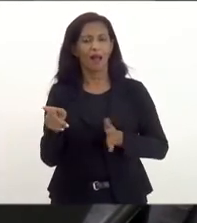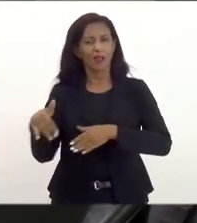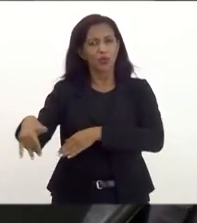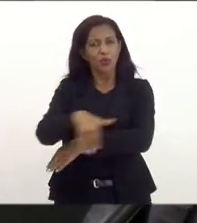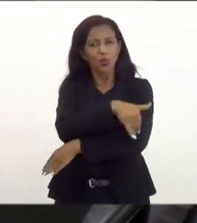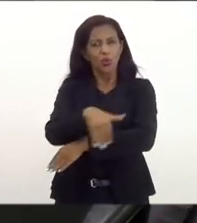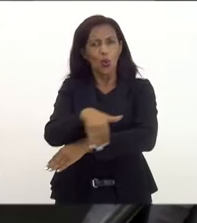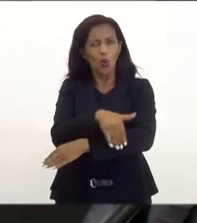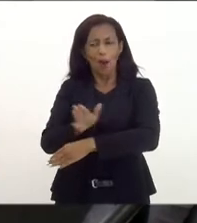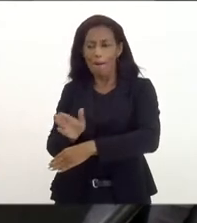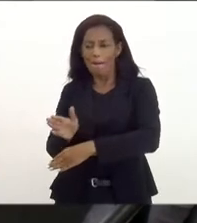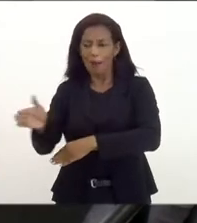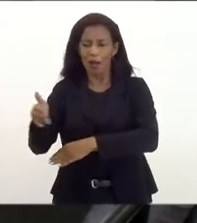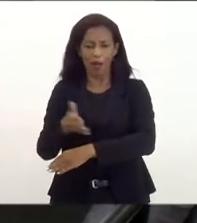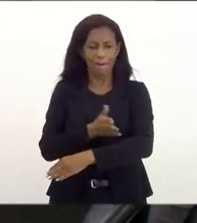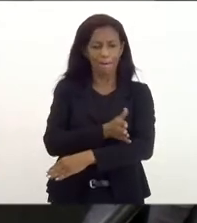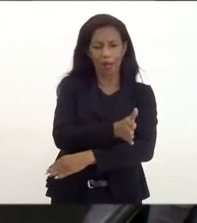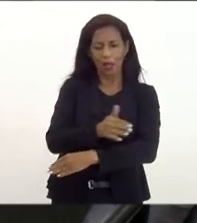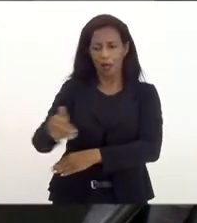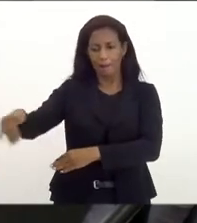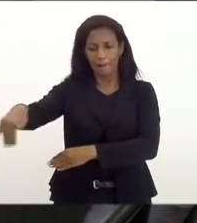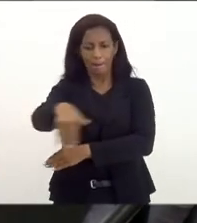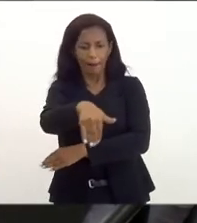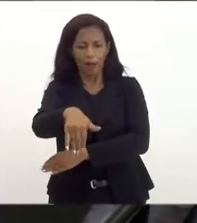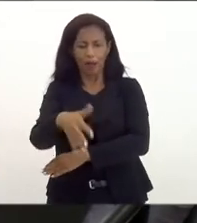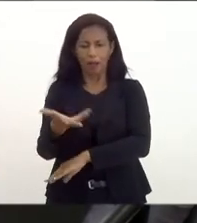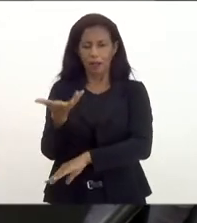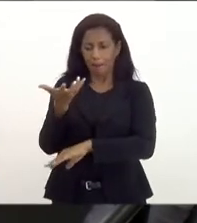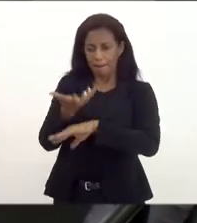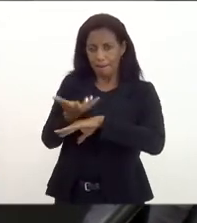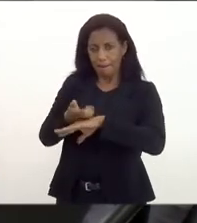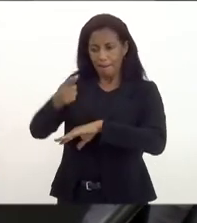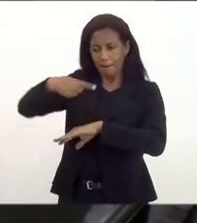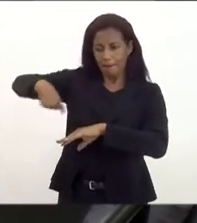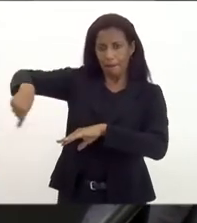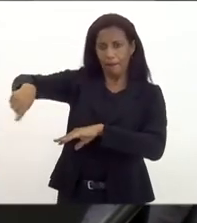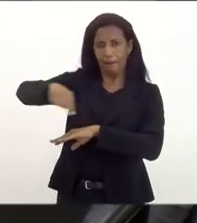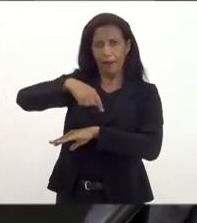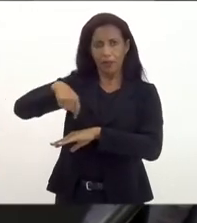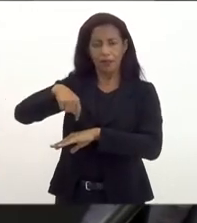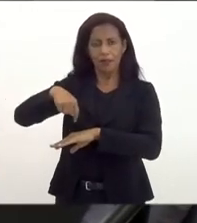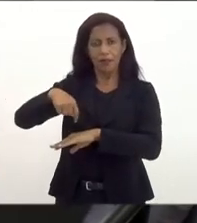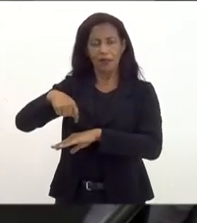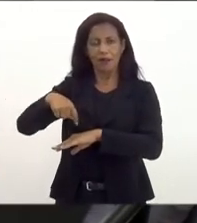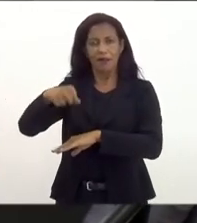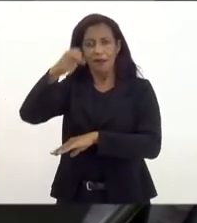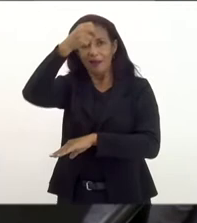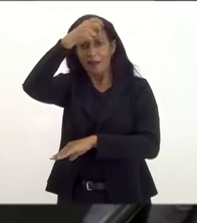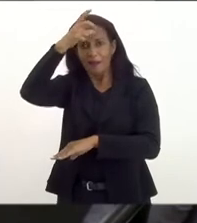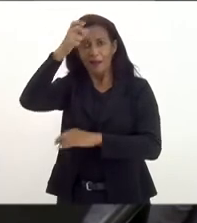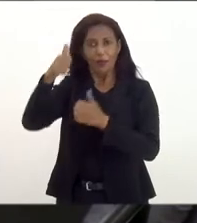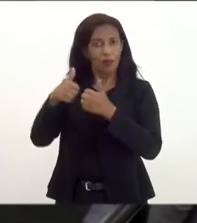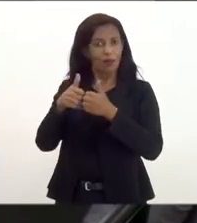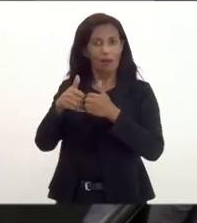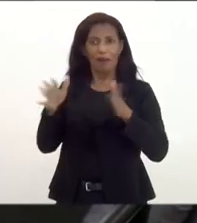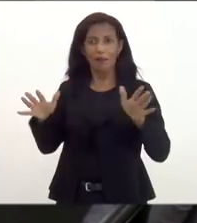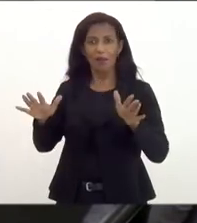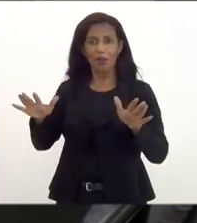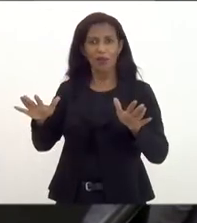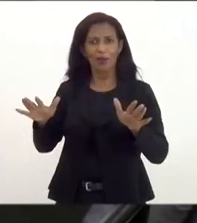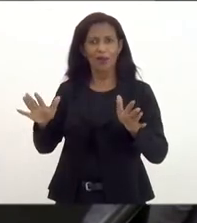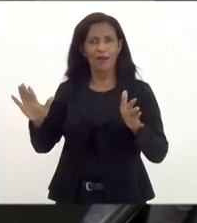ruas que nós temos ali da Praça Nelson Mandela a prefeitura abriu aquele terreno